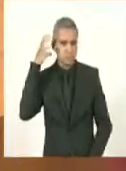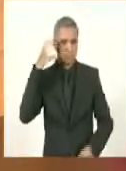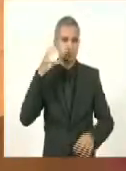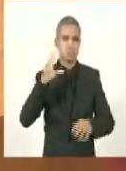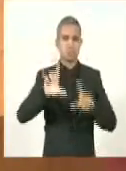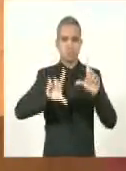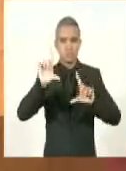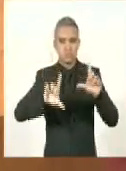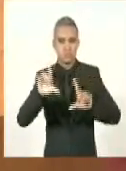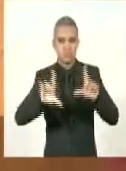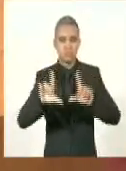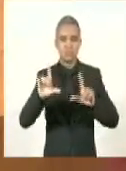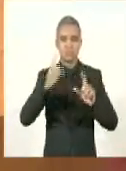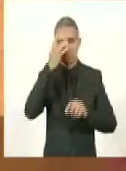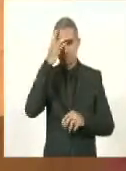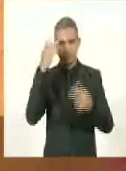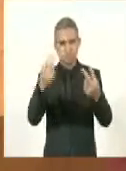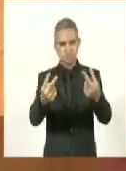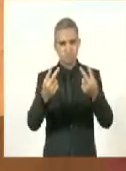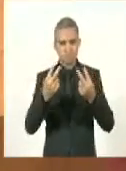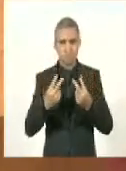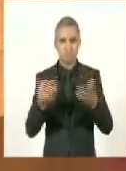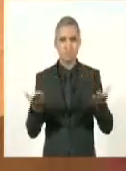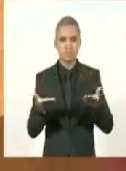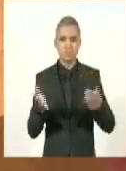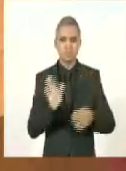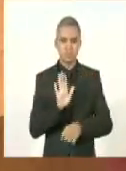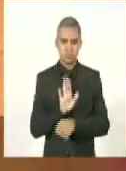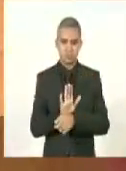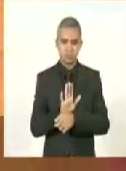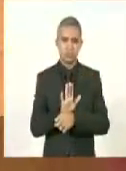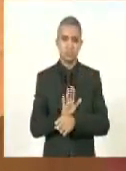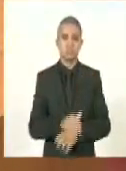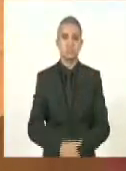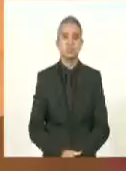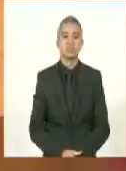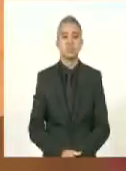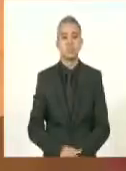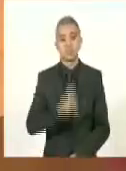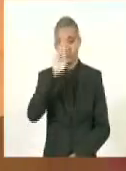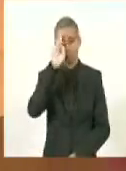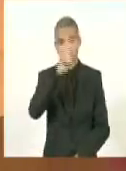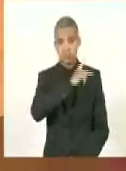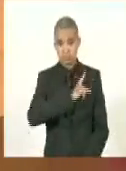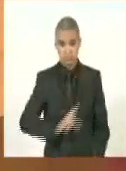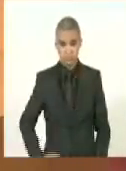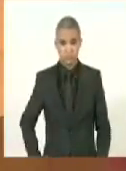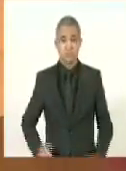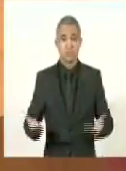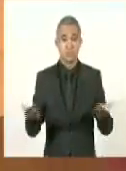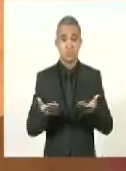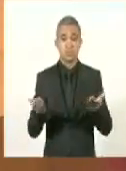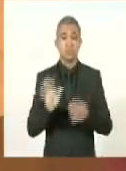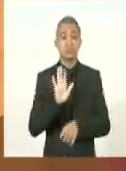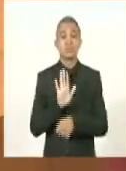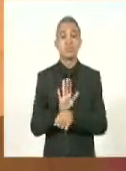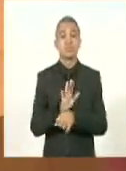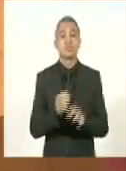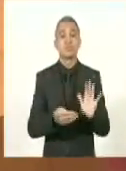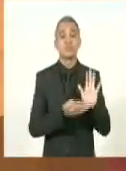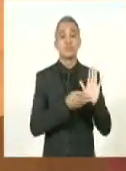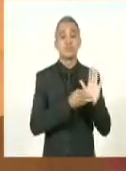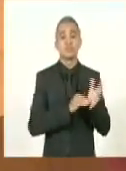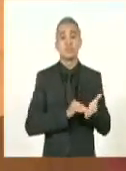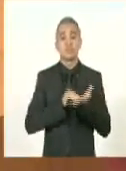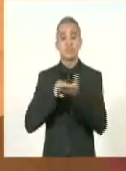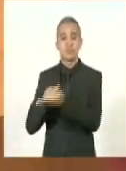que nos acompanham na tarde de hoje. Na verdade, senhor presidente, nós fizemos uma indicação na tarde de hoje, solicitando ao governador